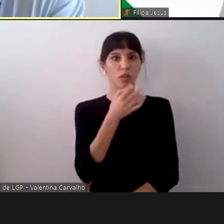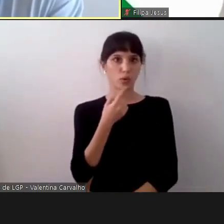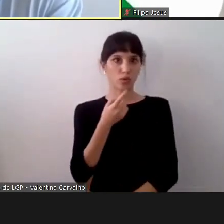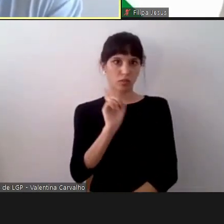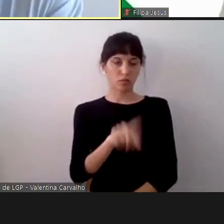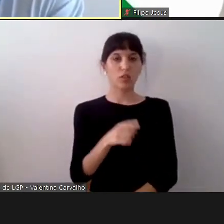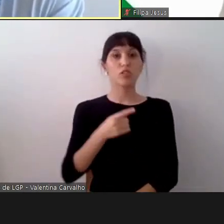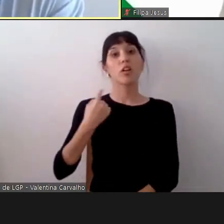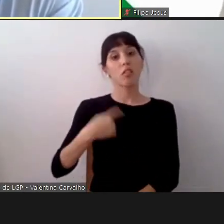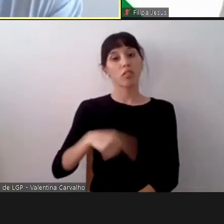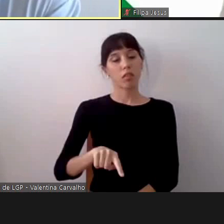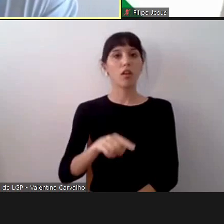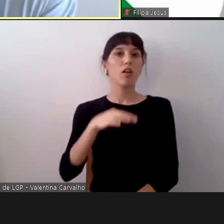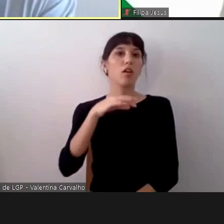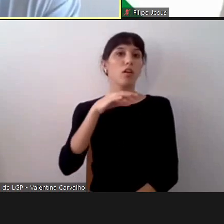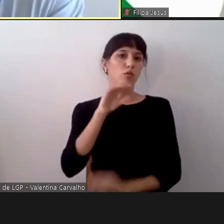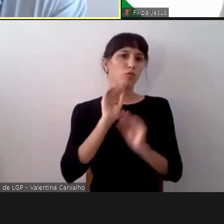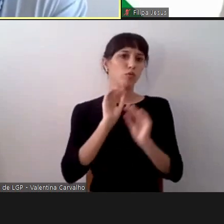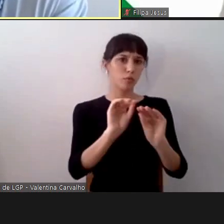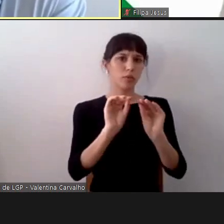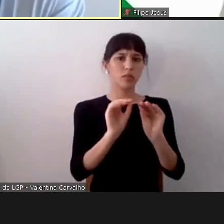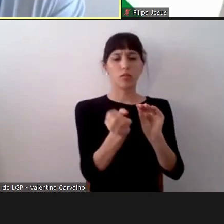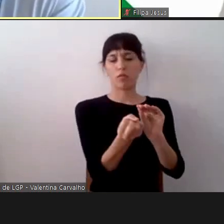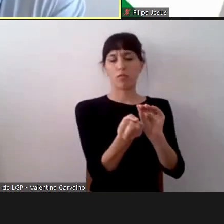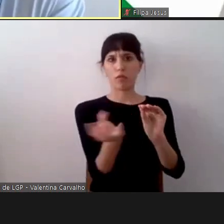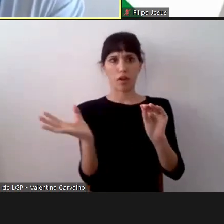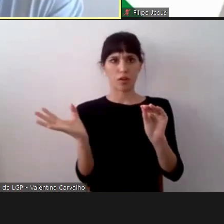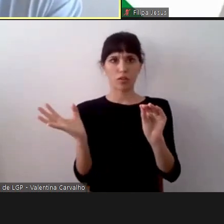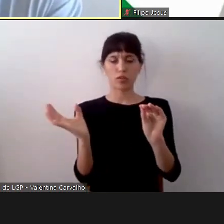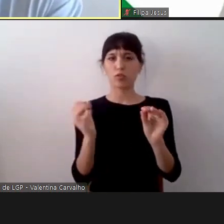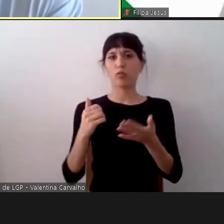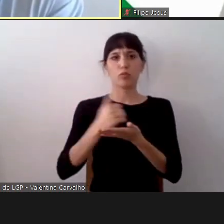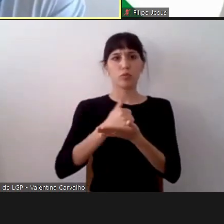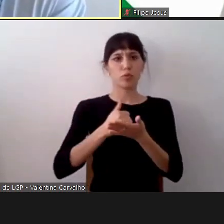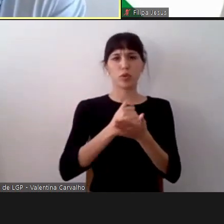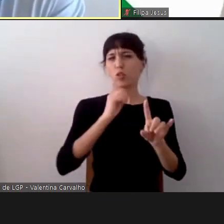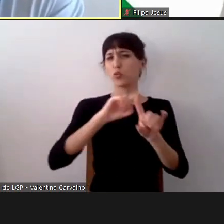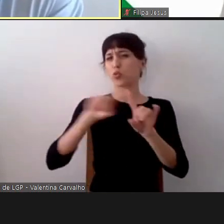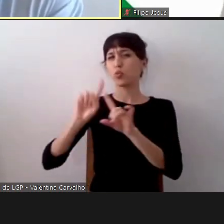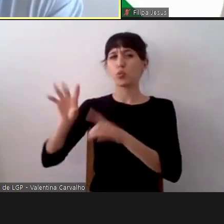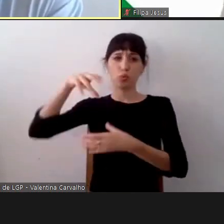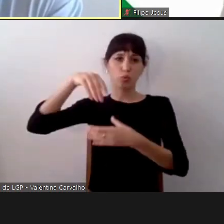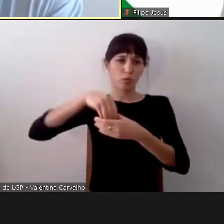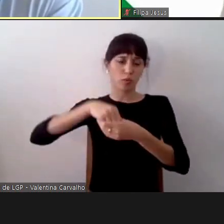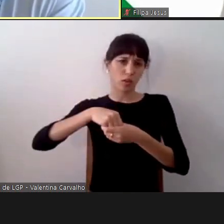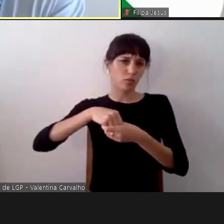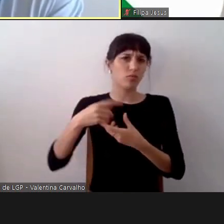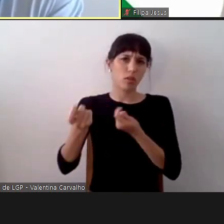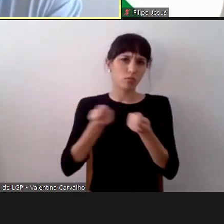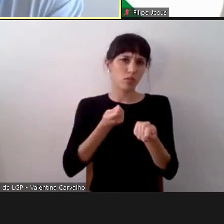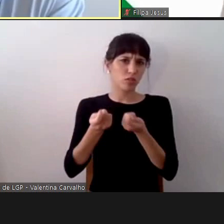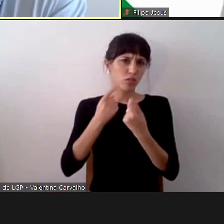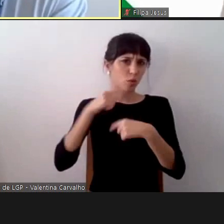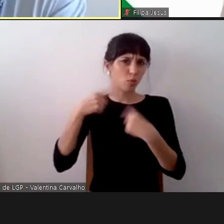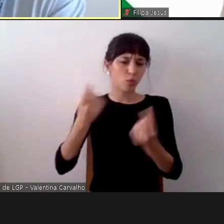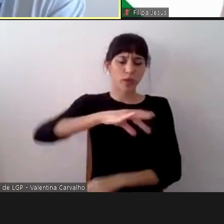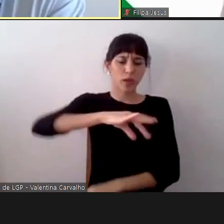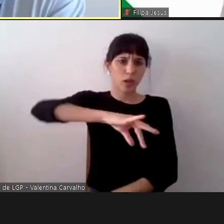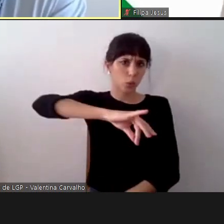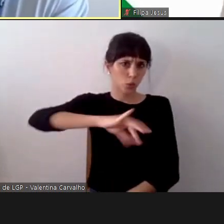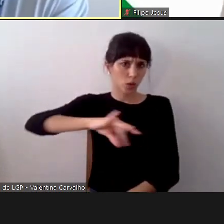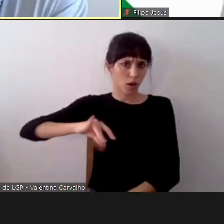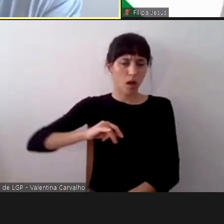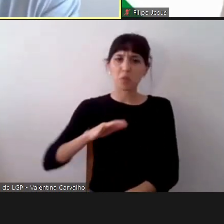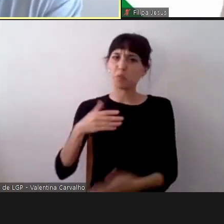conjunto de formação, portanto, todos os trabalhadores da administração pública local, independentemente da sua qualificação, têm a